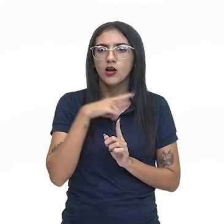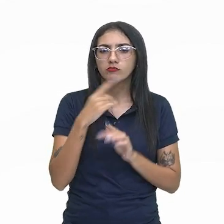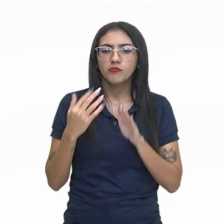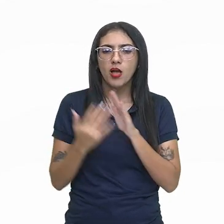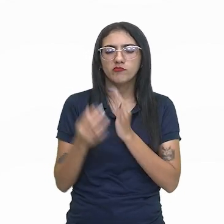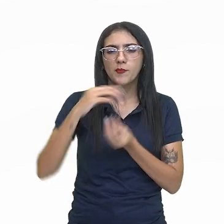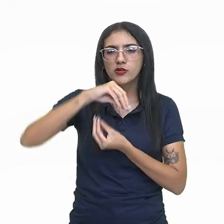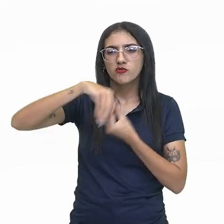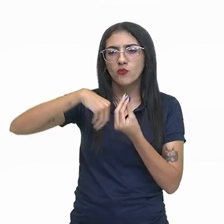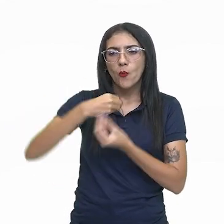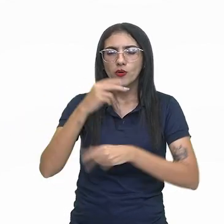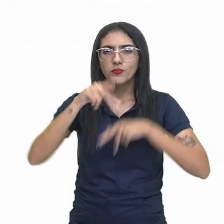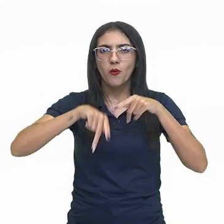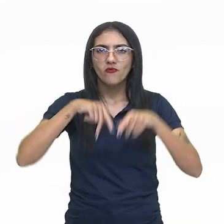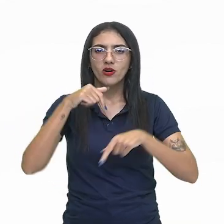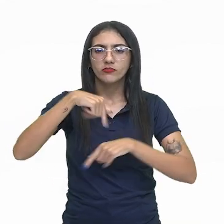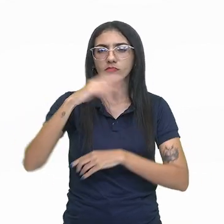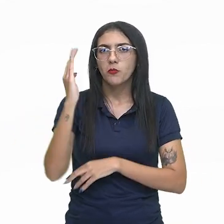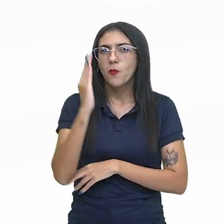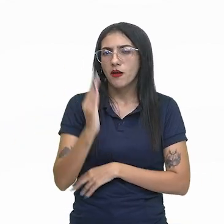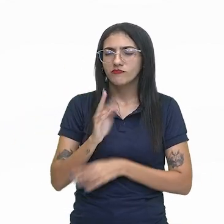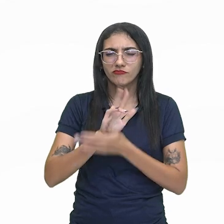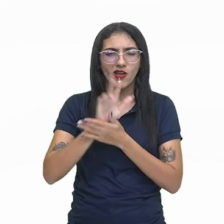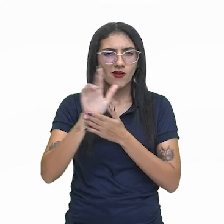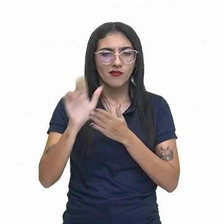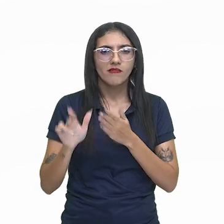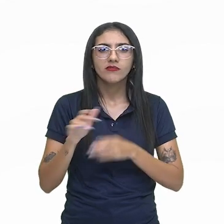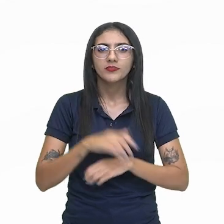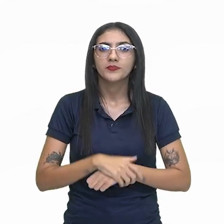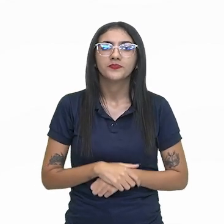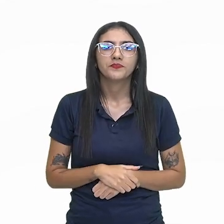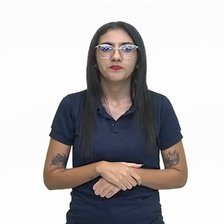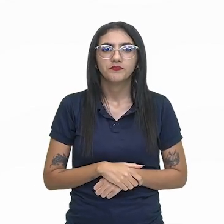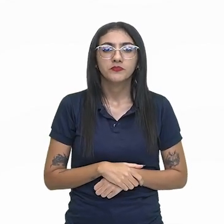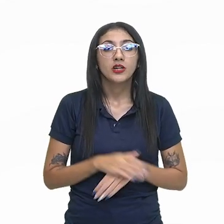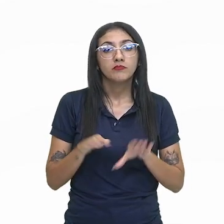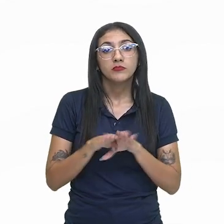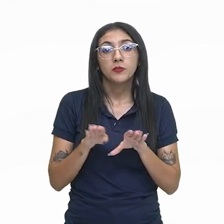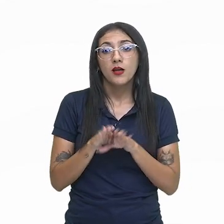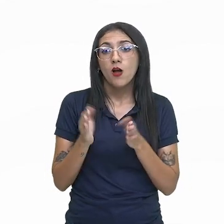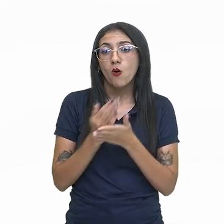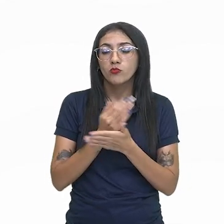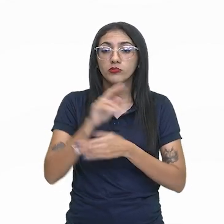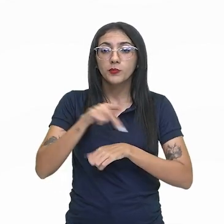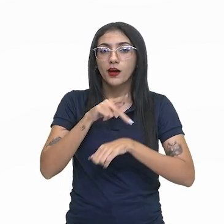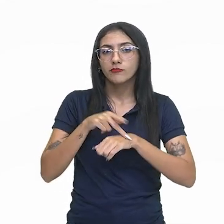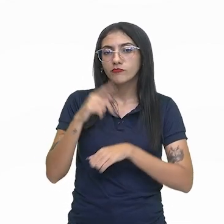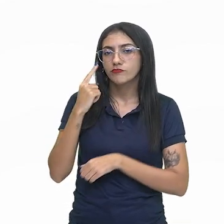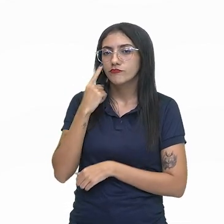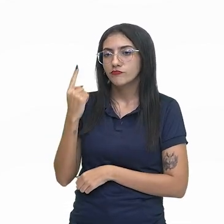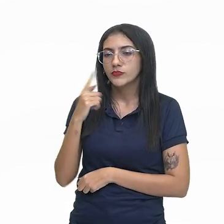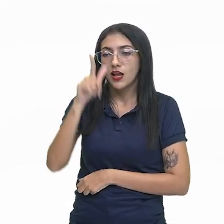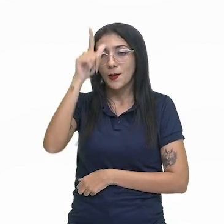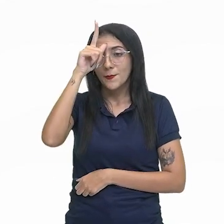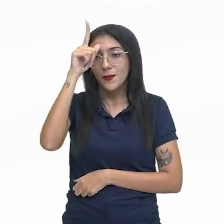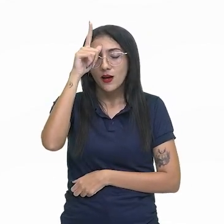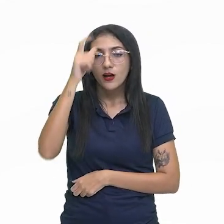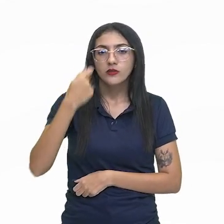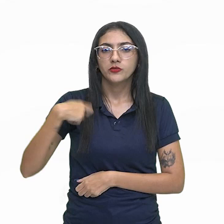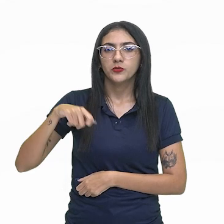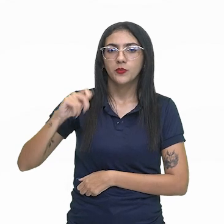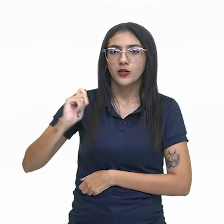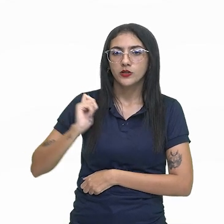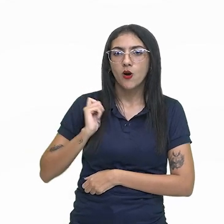de miscigenação do Brasil, entre outras questões. E aí nós temos alguns destaques, né, para os alemães, os